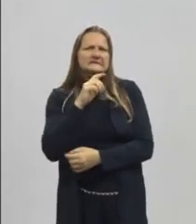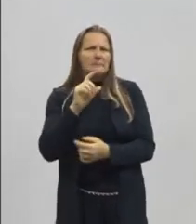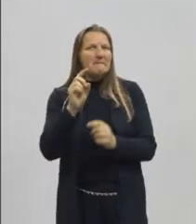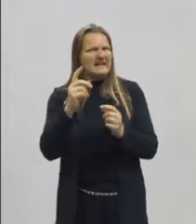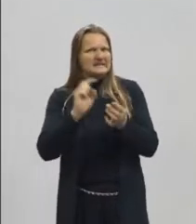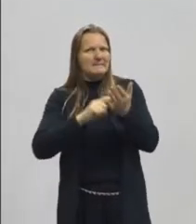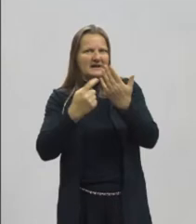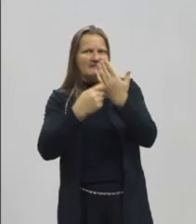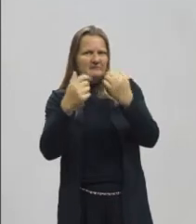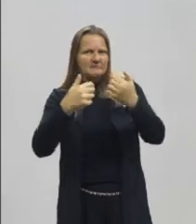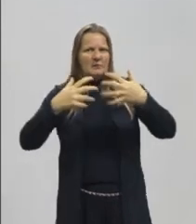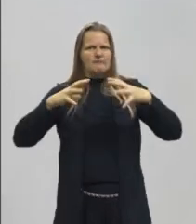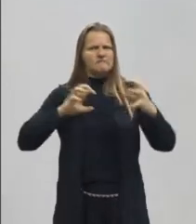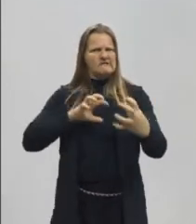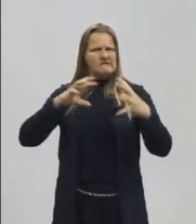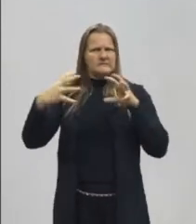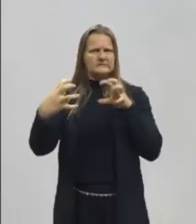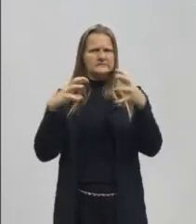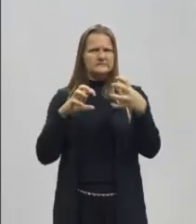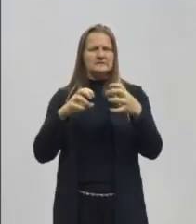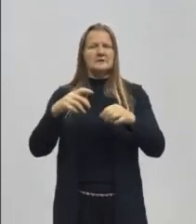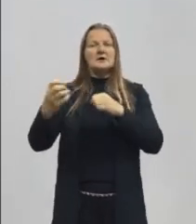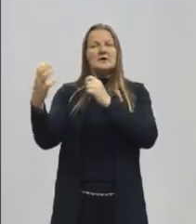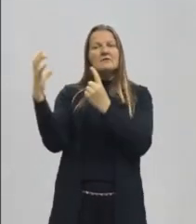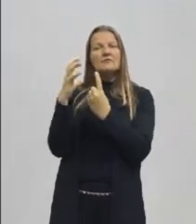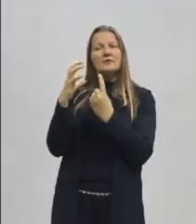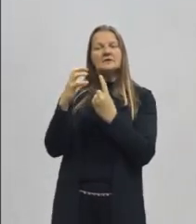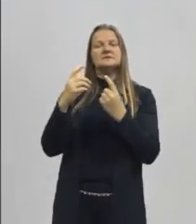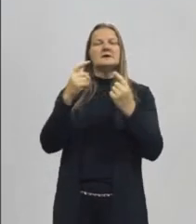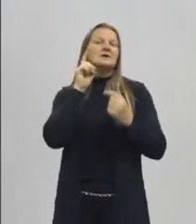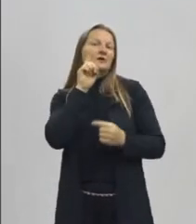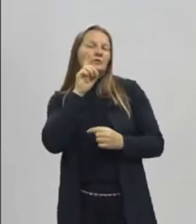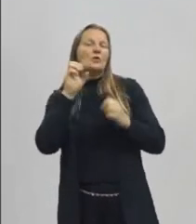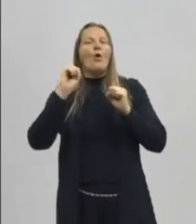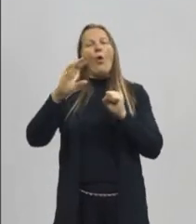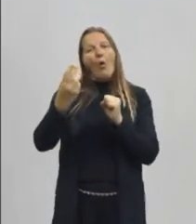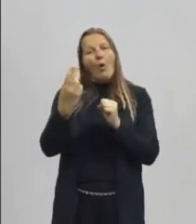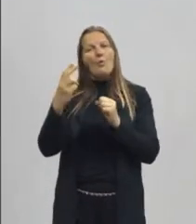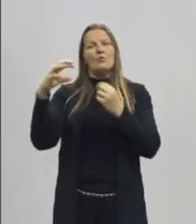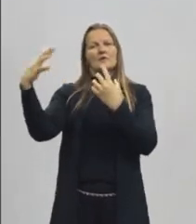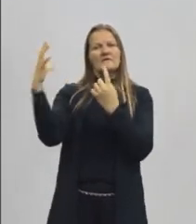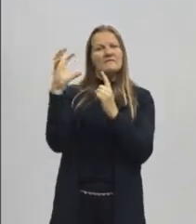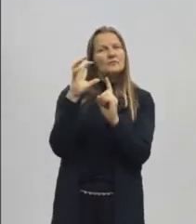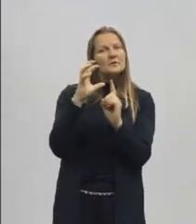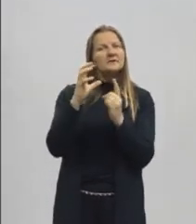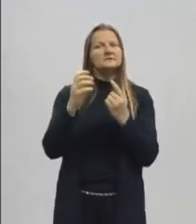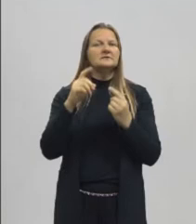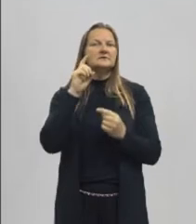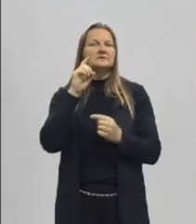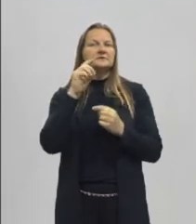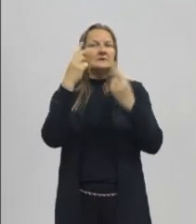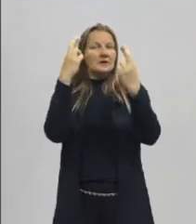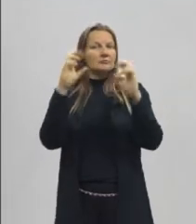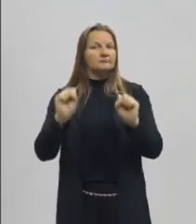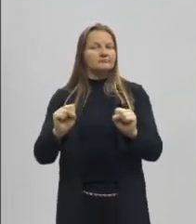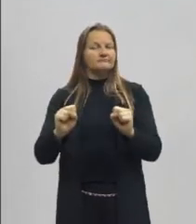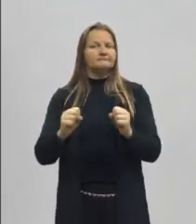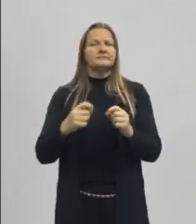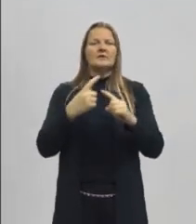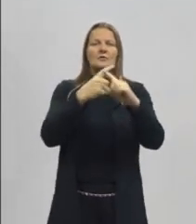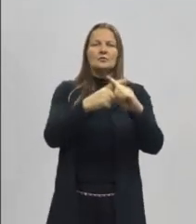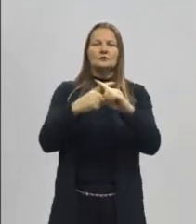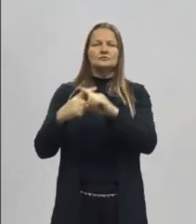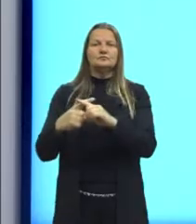a influência americana ou com a influência Soviética essa competição indireta entre os dois ocorreu